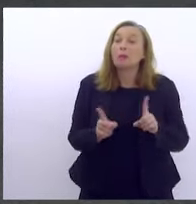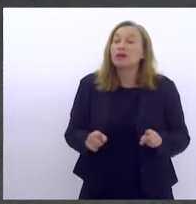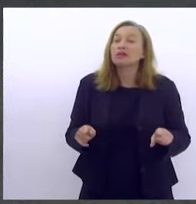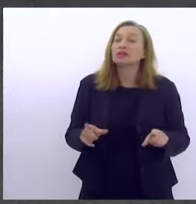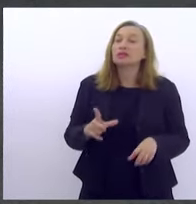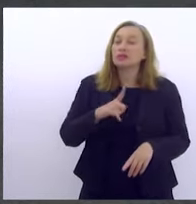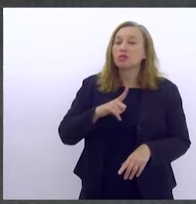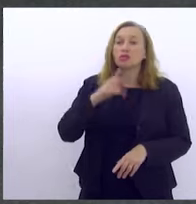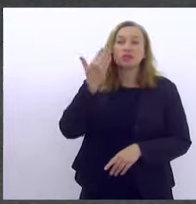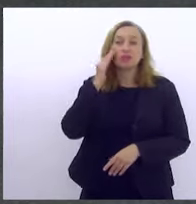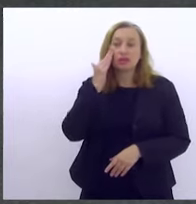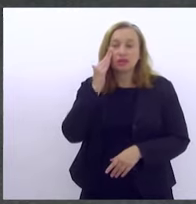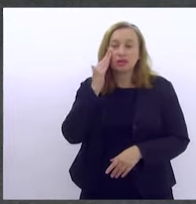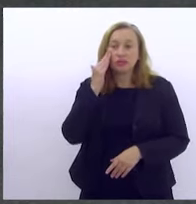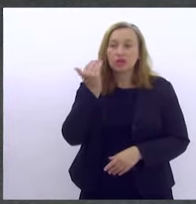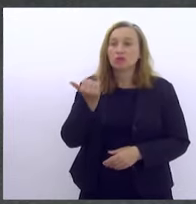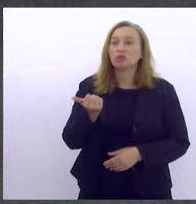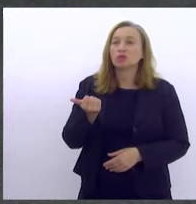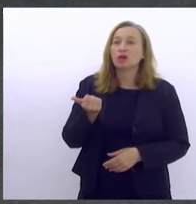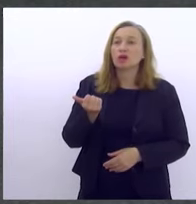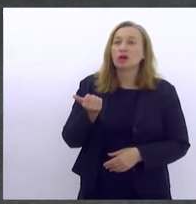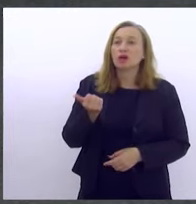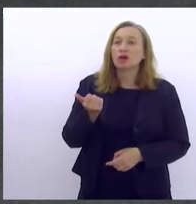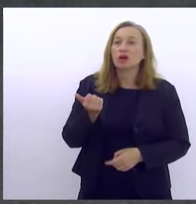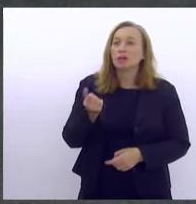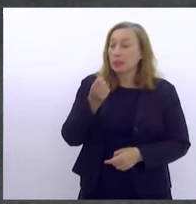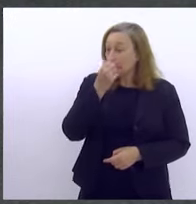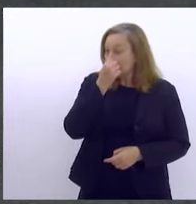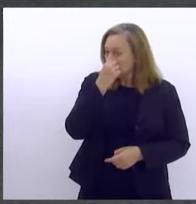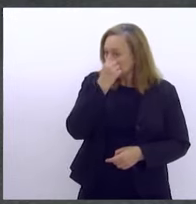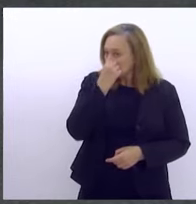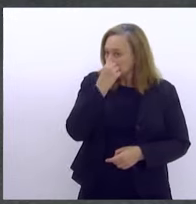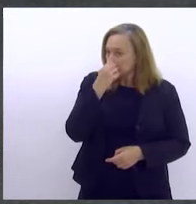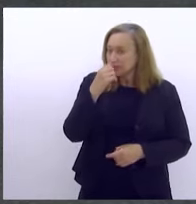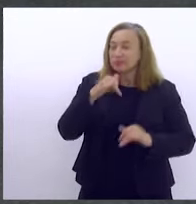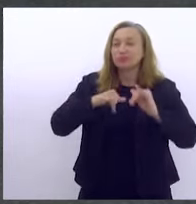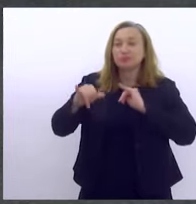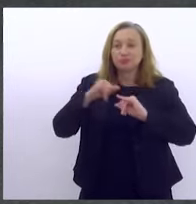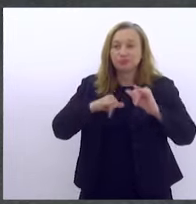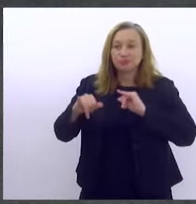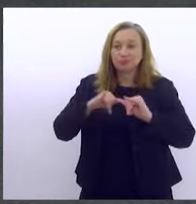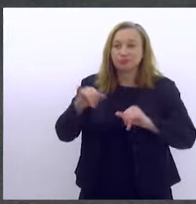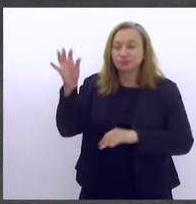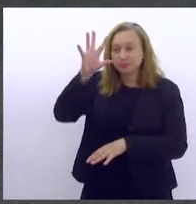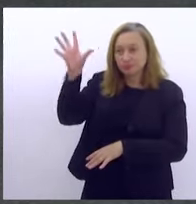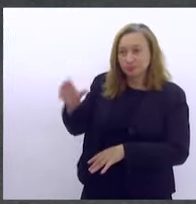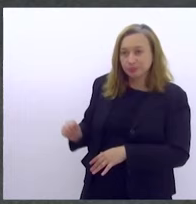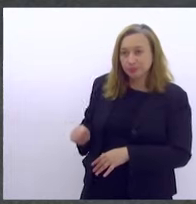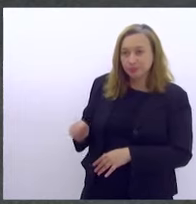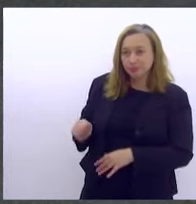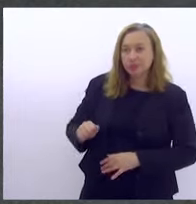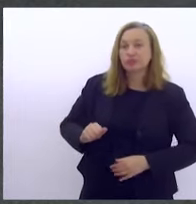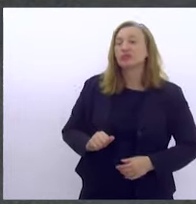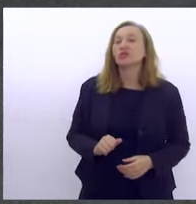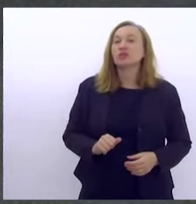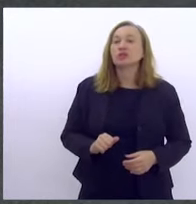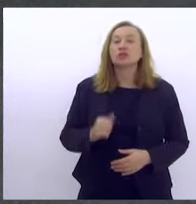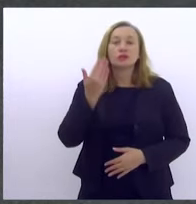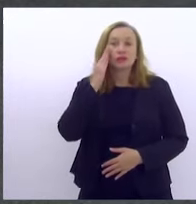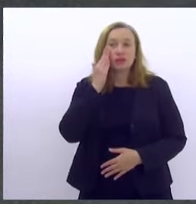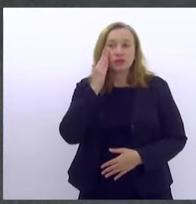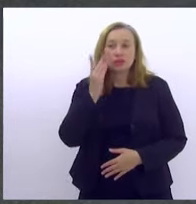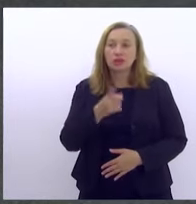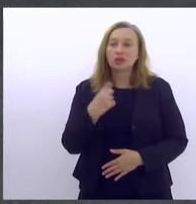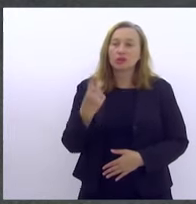ter um entendimento sobre as informações das religiões africanas que, inclusive, compreendem a